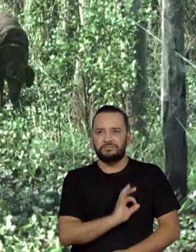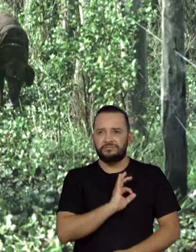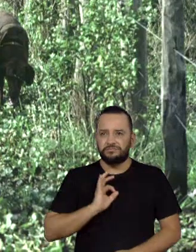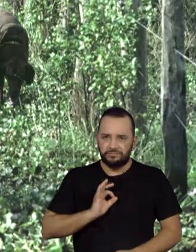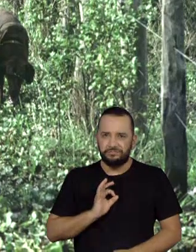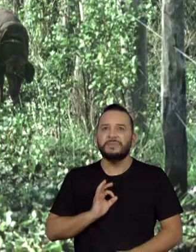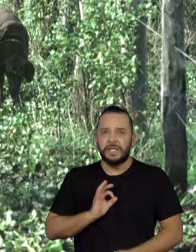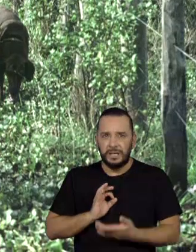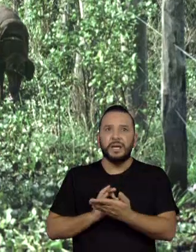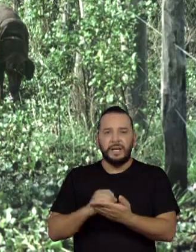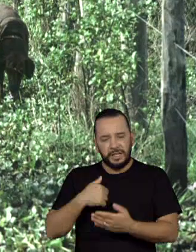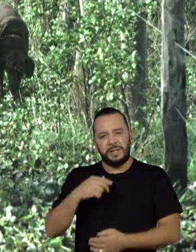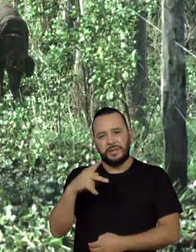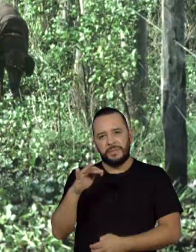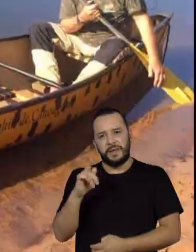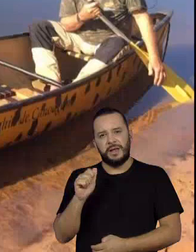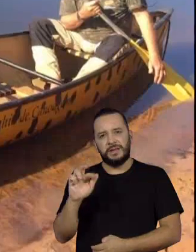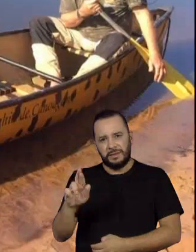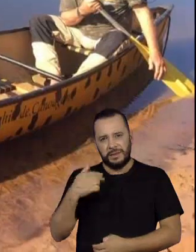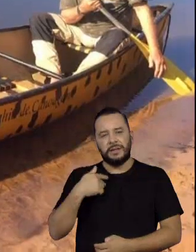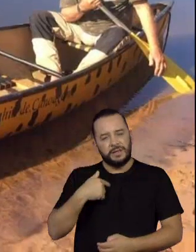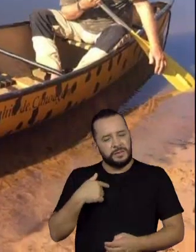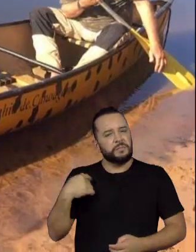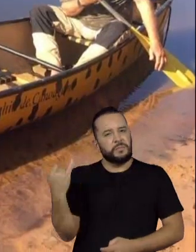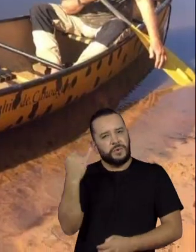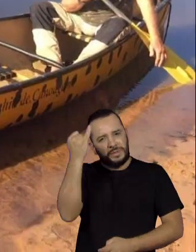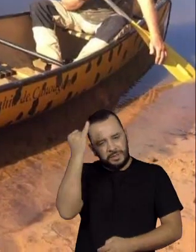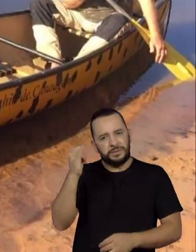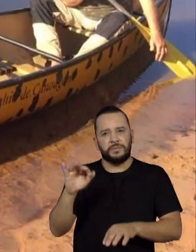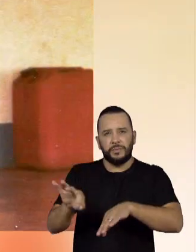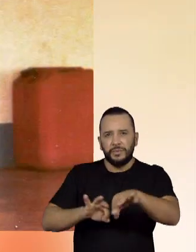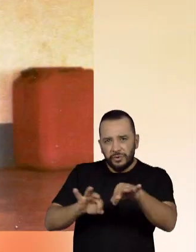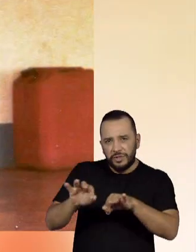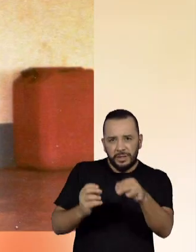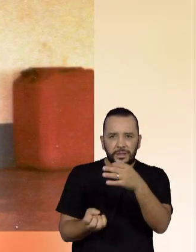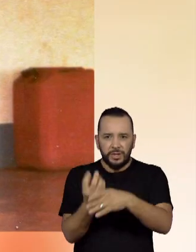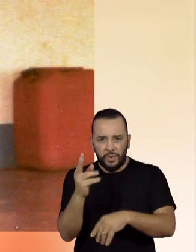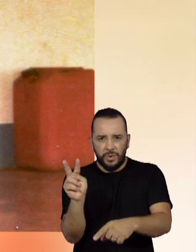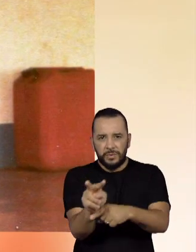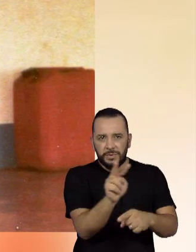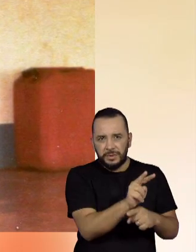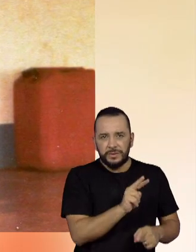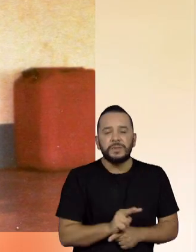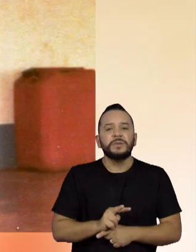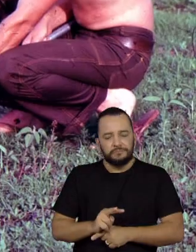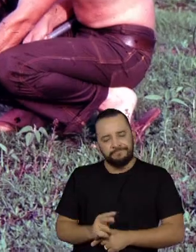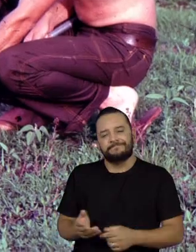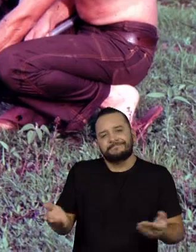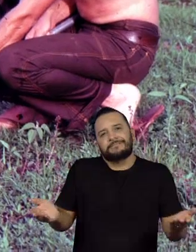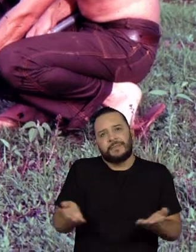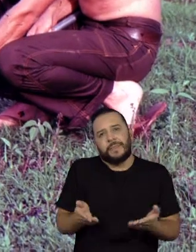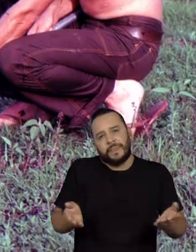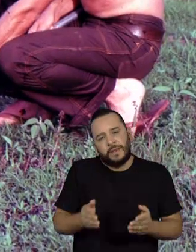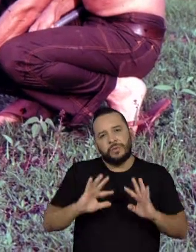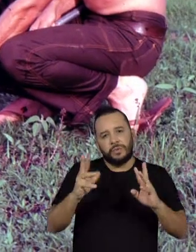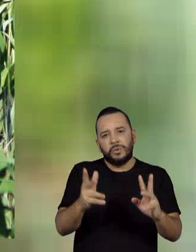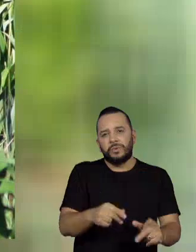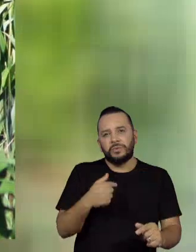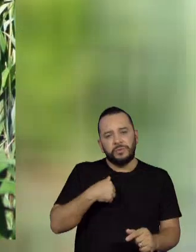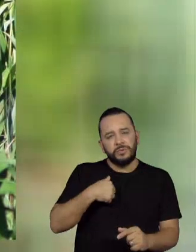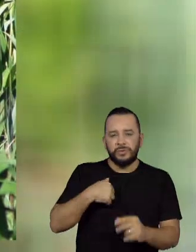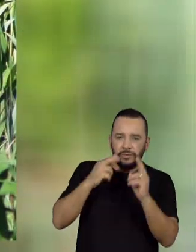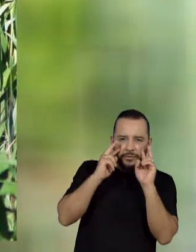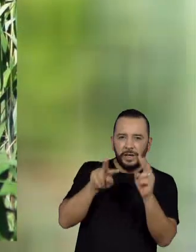Crawshall se dedicou a importantes projetos de conservação e deixa como legado o respeito à natureza.